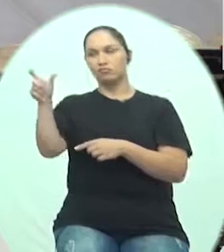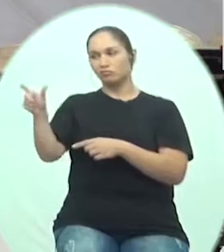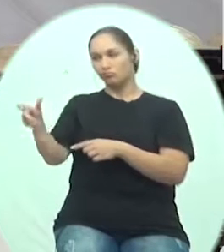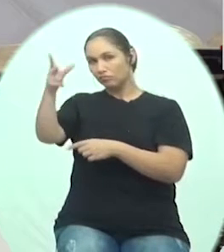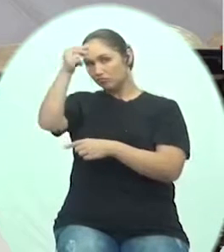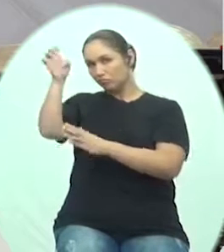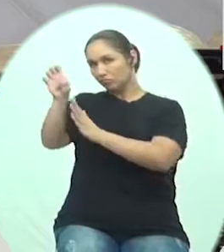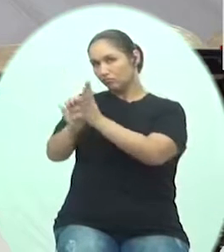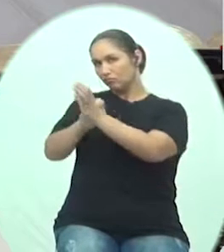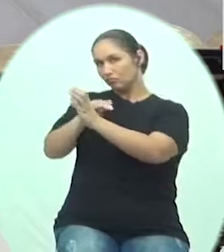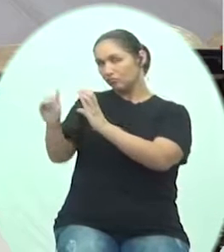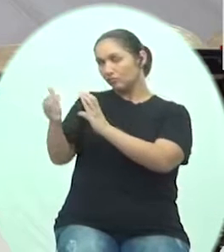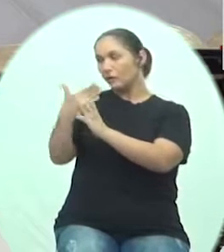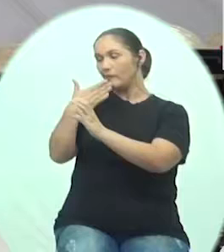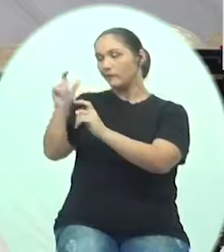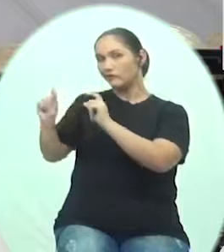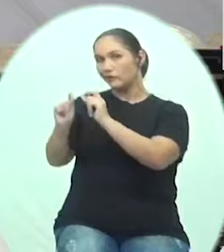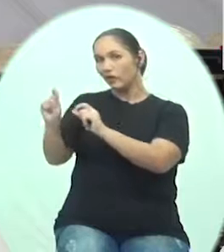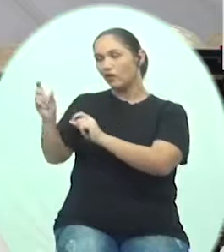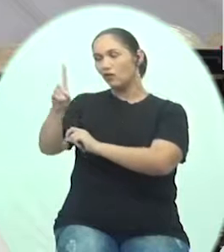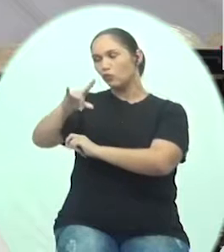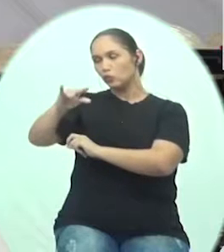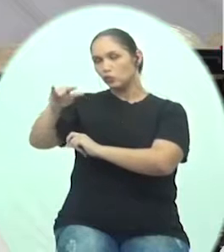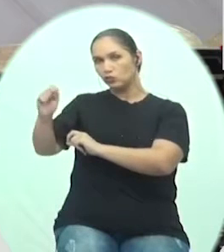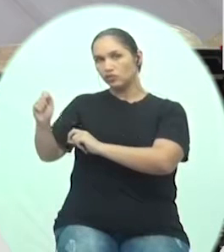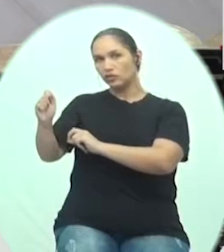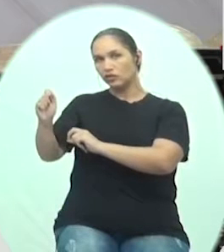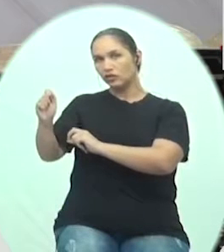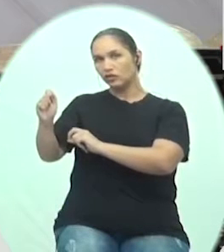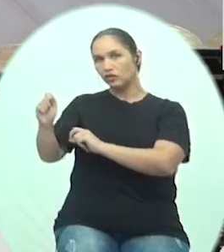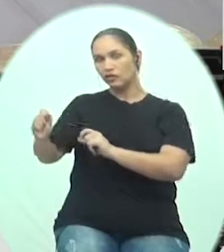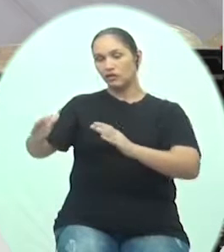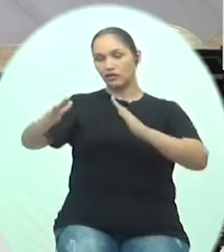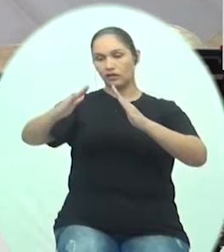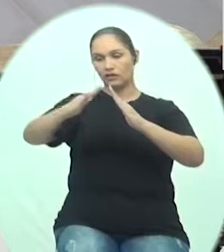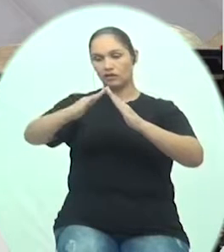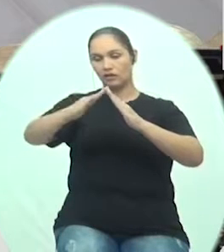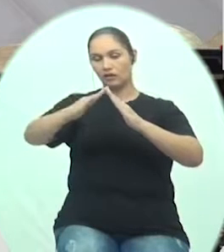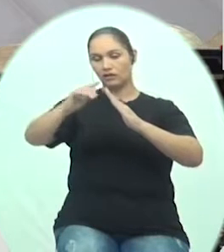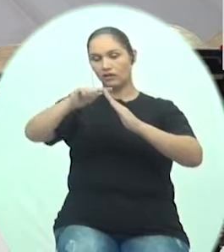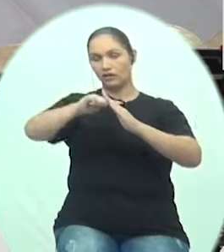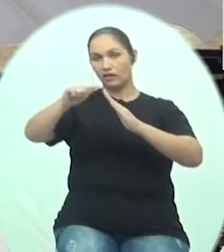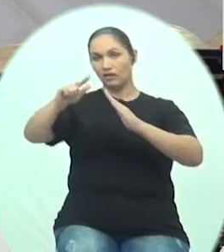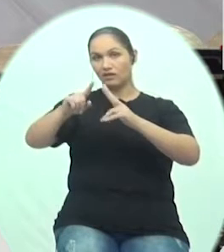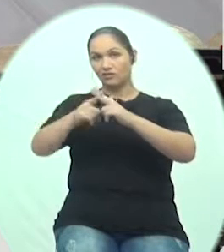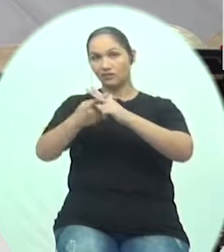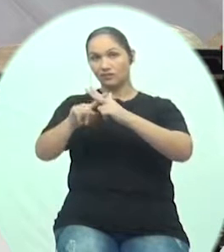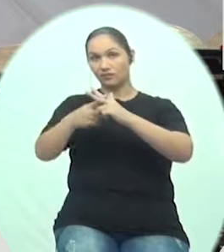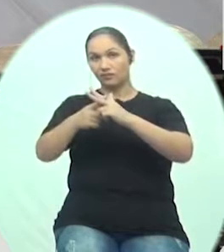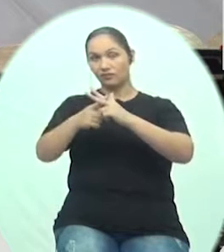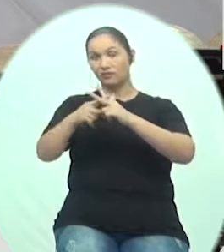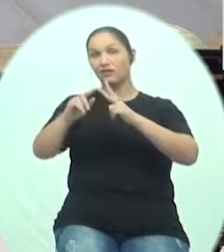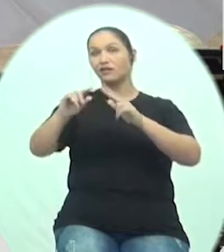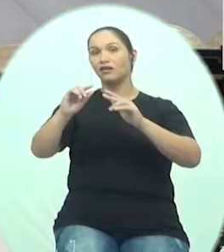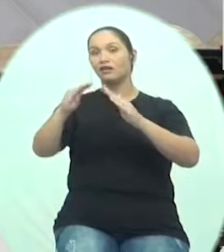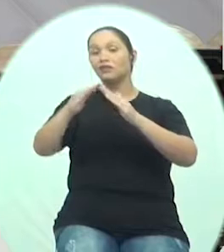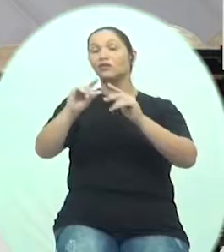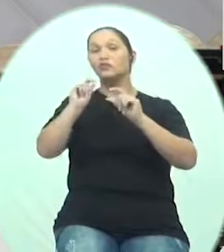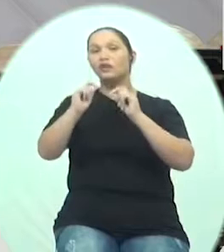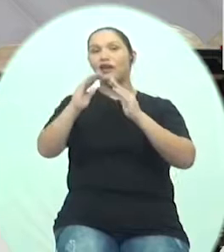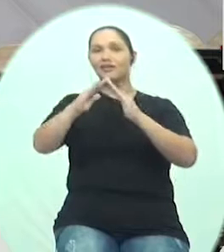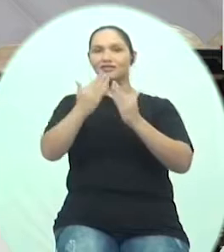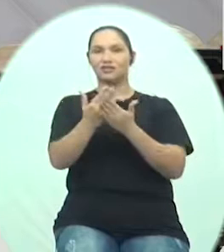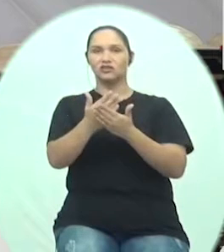Municipal solicitando a data da troca das Telhas ou reparos no telhado do colégio Adolfo